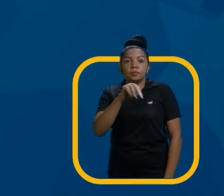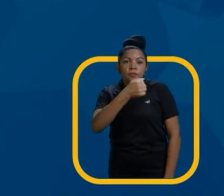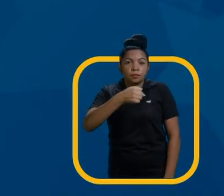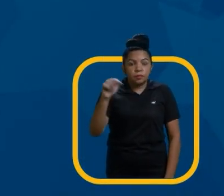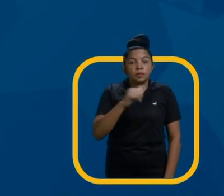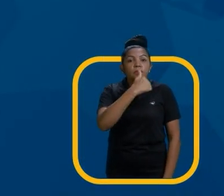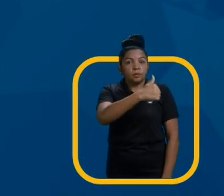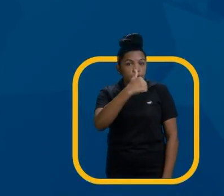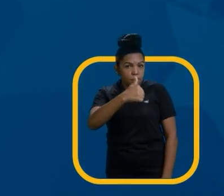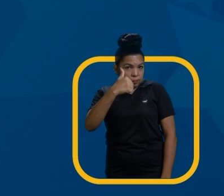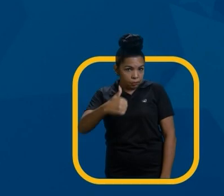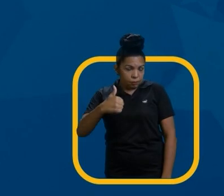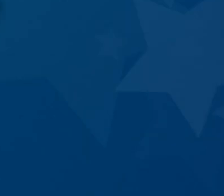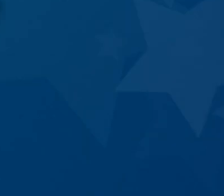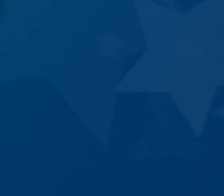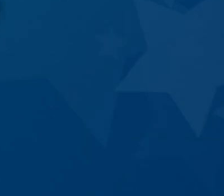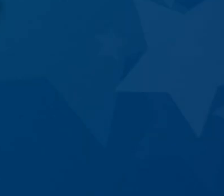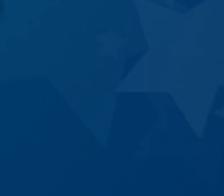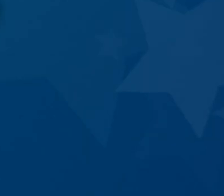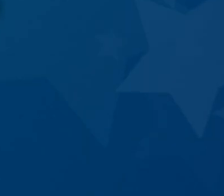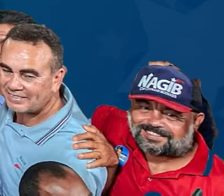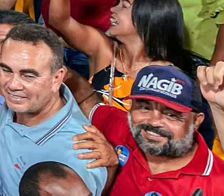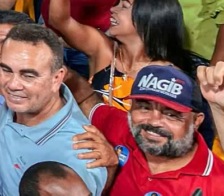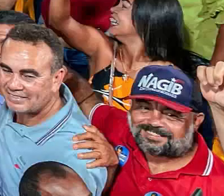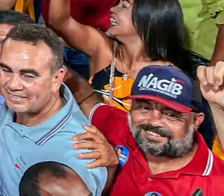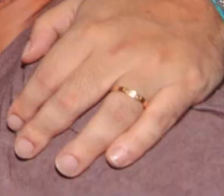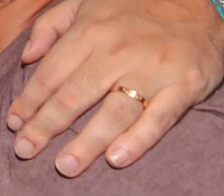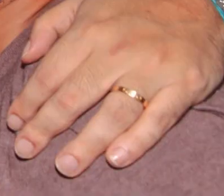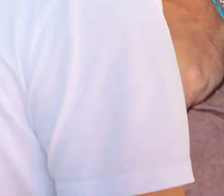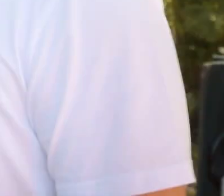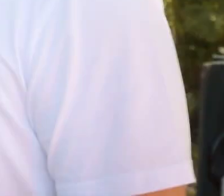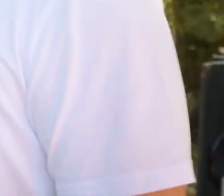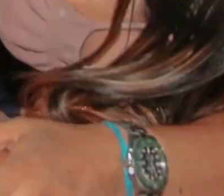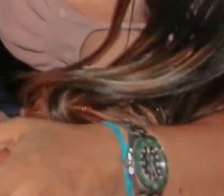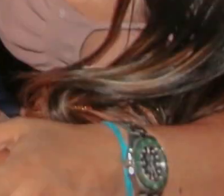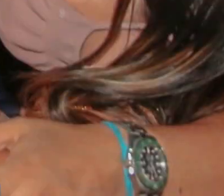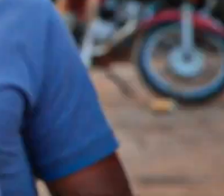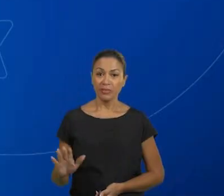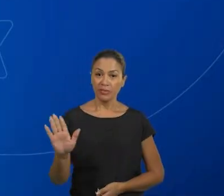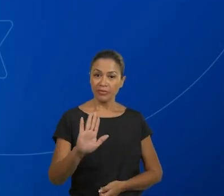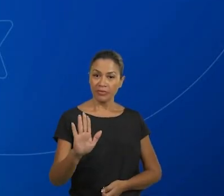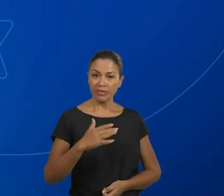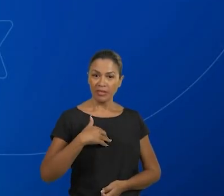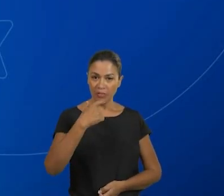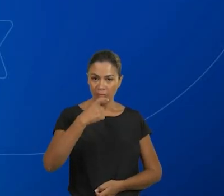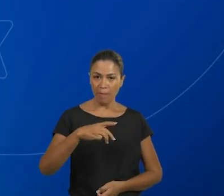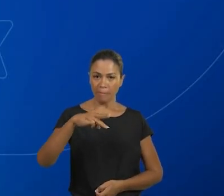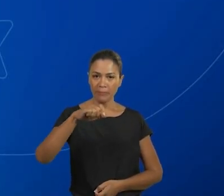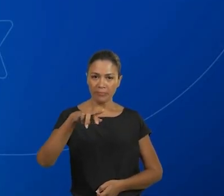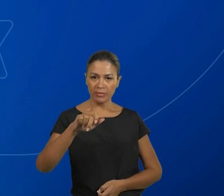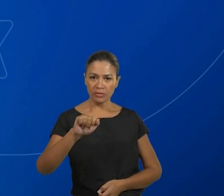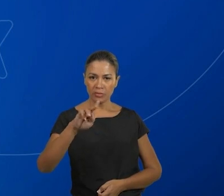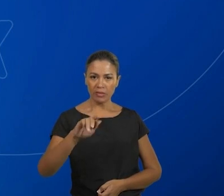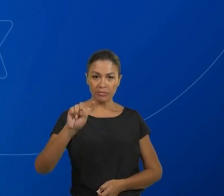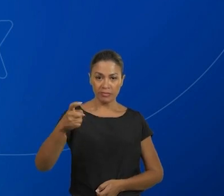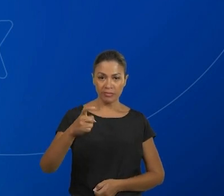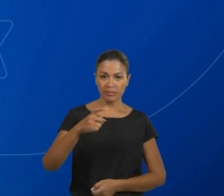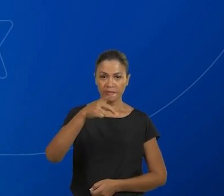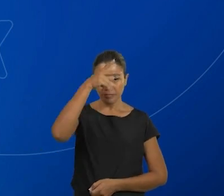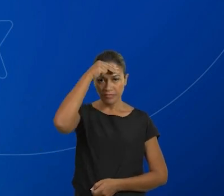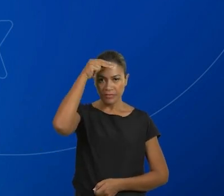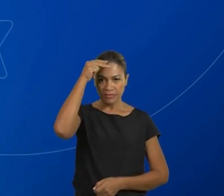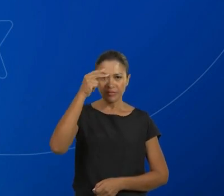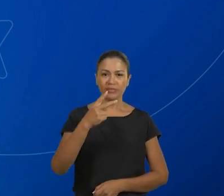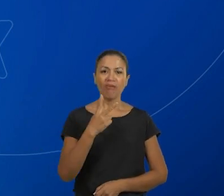André Fufuca, 1111. Fufuca nele, vamos lá, tocou Fufuca. Olá, eu sou Magrado Barros,